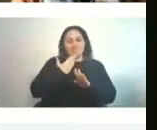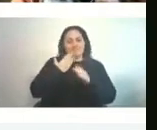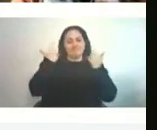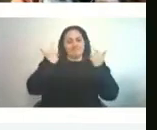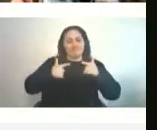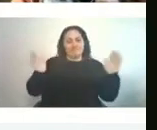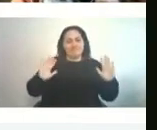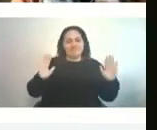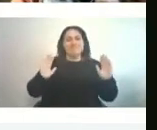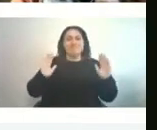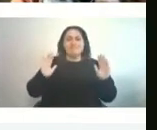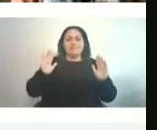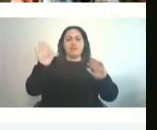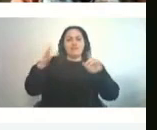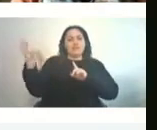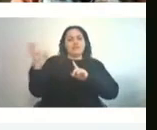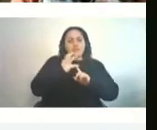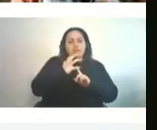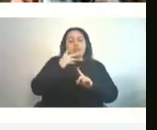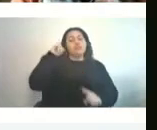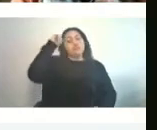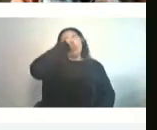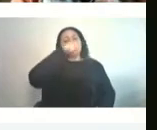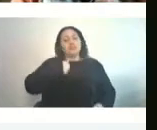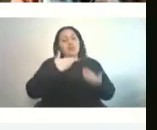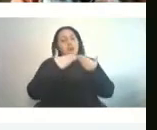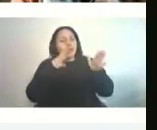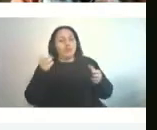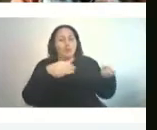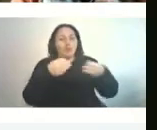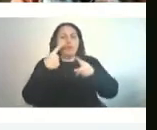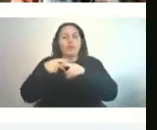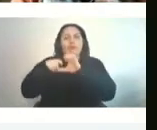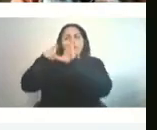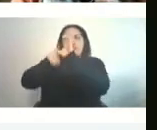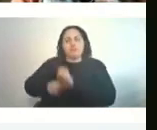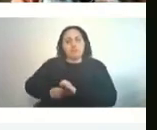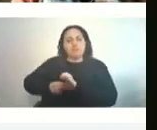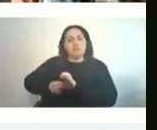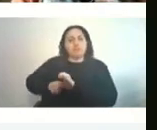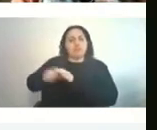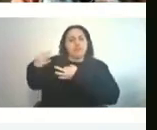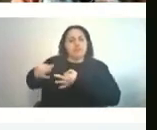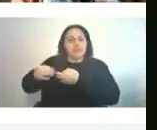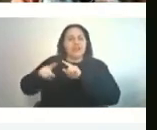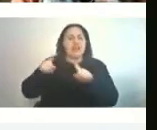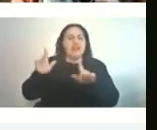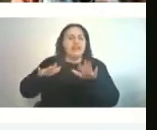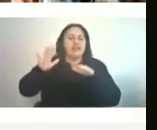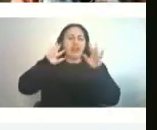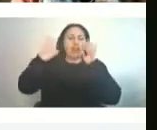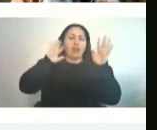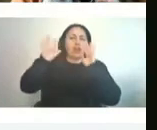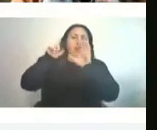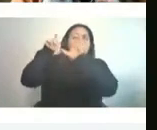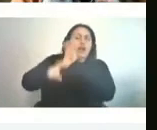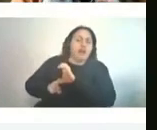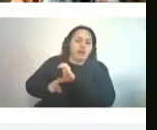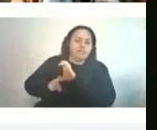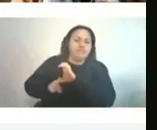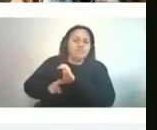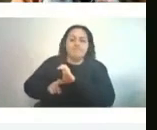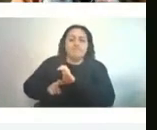difícil a gente abrir espaço para o novo. A gente se protege, se agarra nas certezas, mesmo que ilusórias, né? Então nunca foi tão importante,